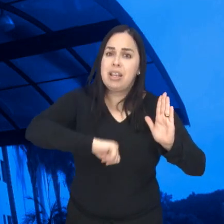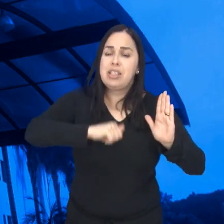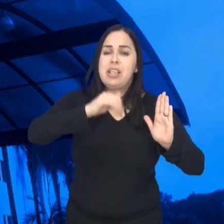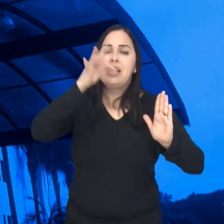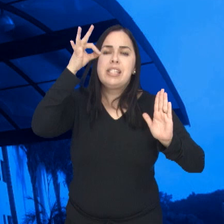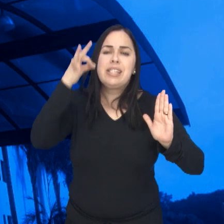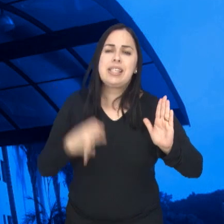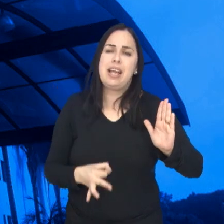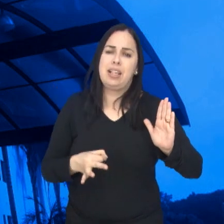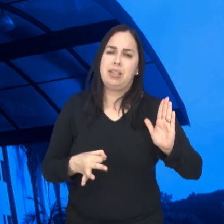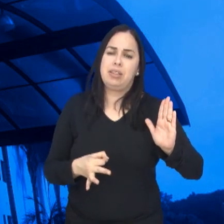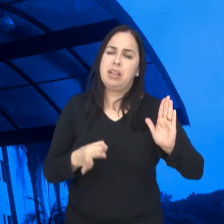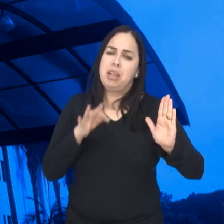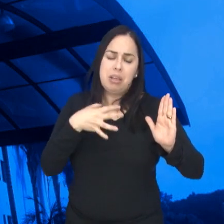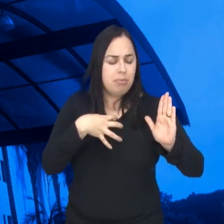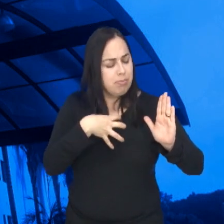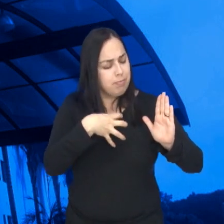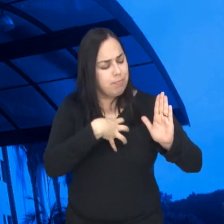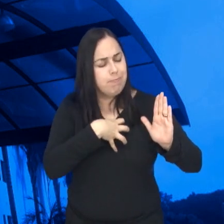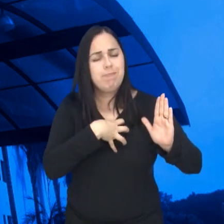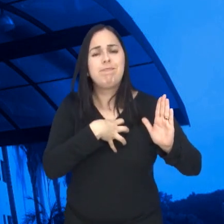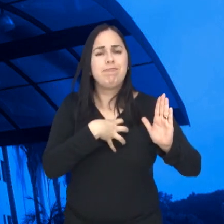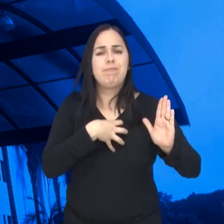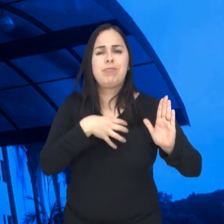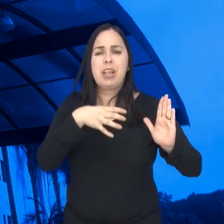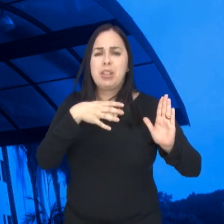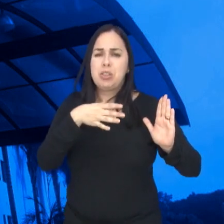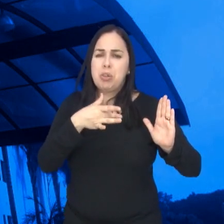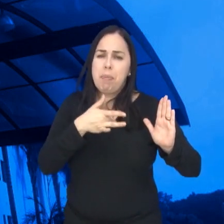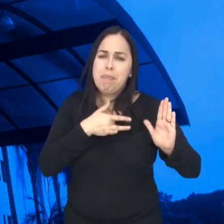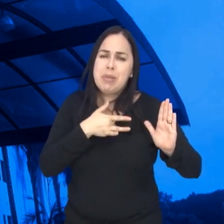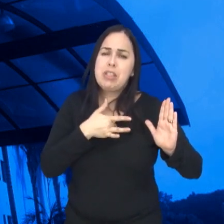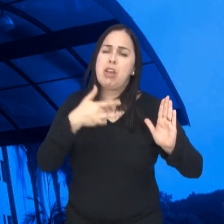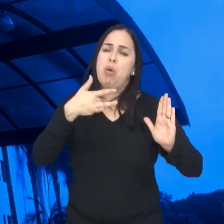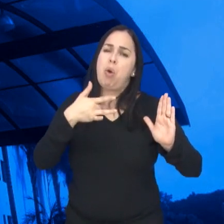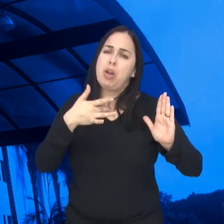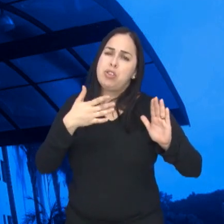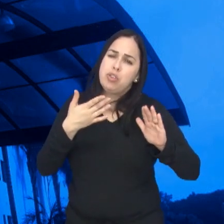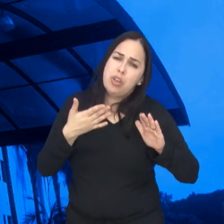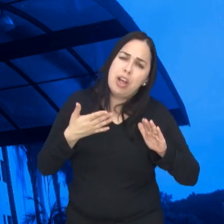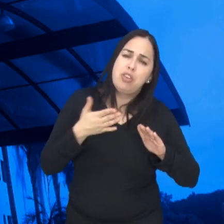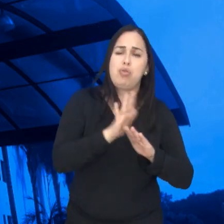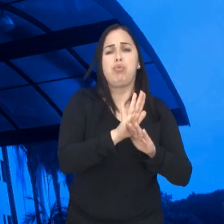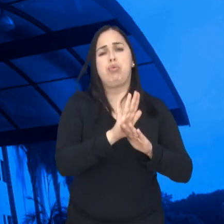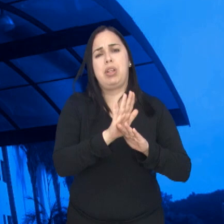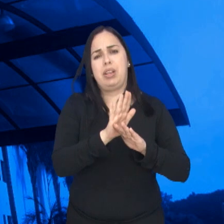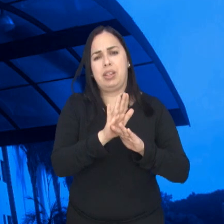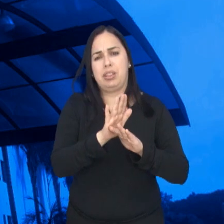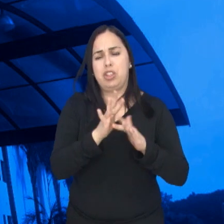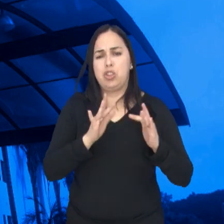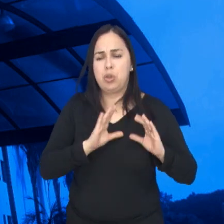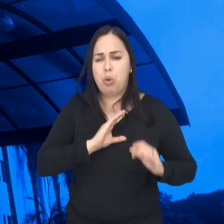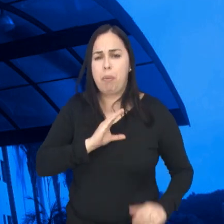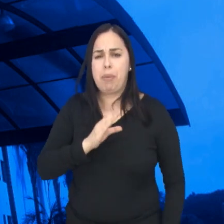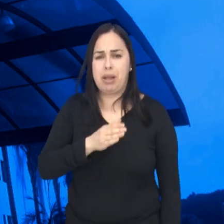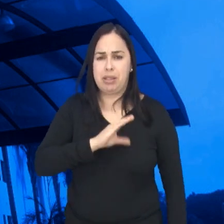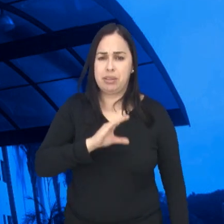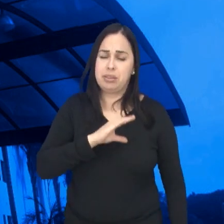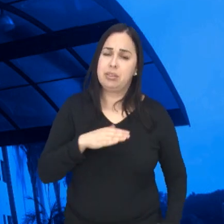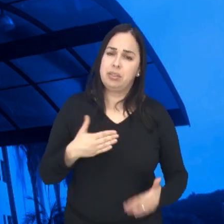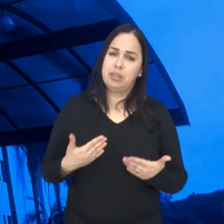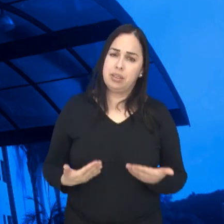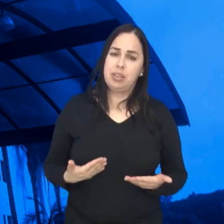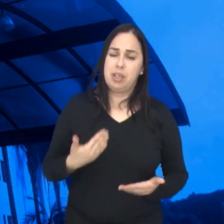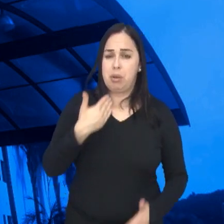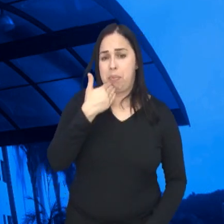o verdadeiro sentimento de misericórdia, de socorro, de ajuda e de compaixão.